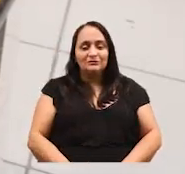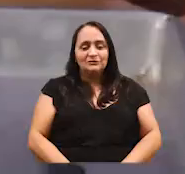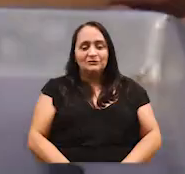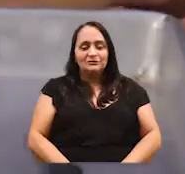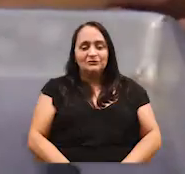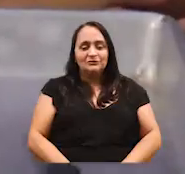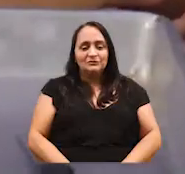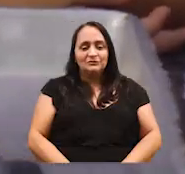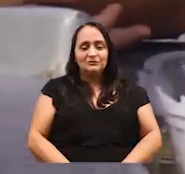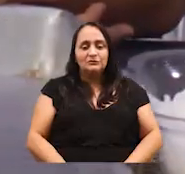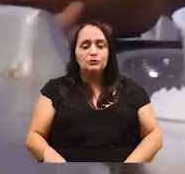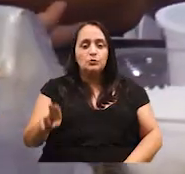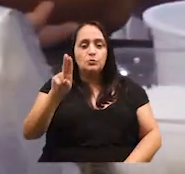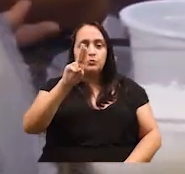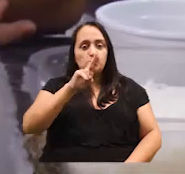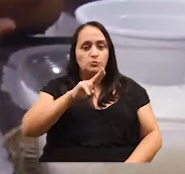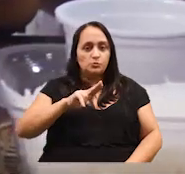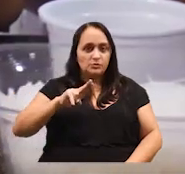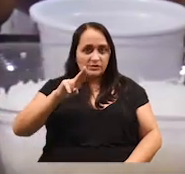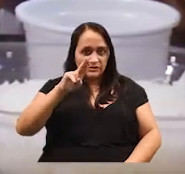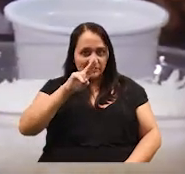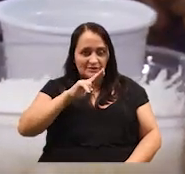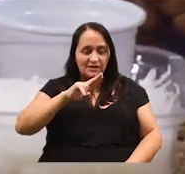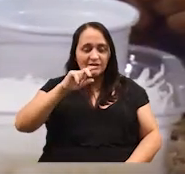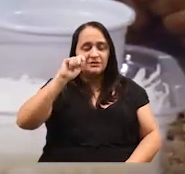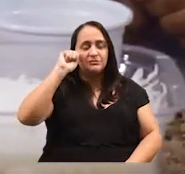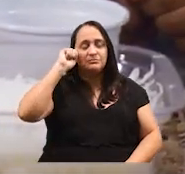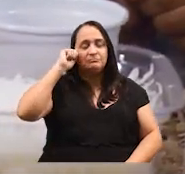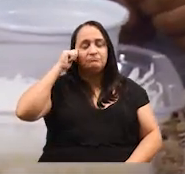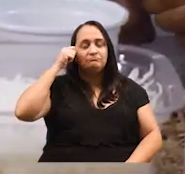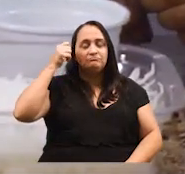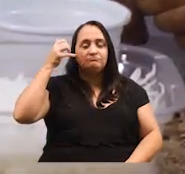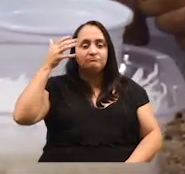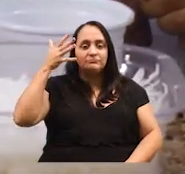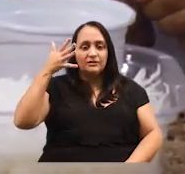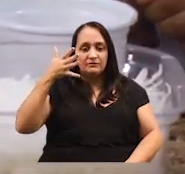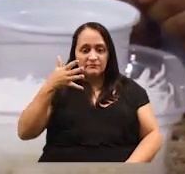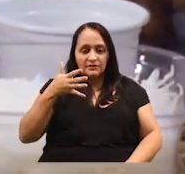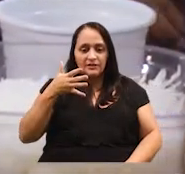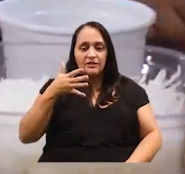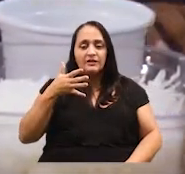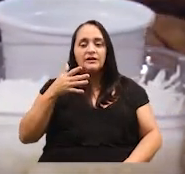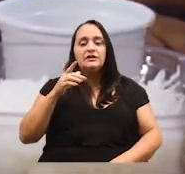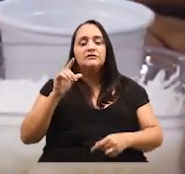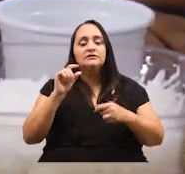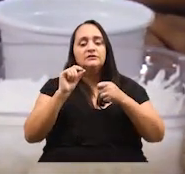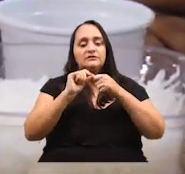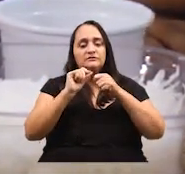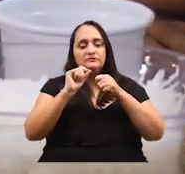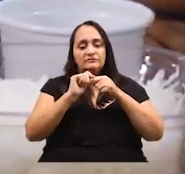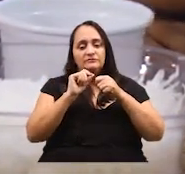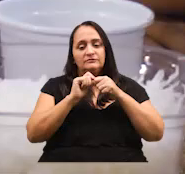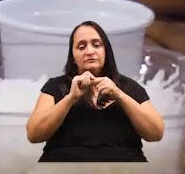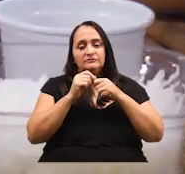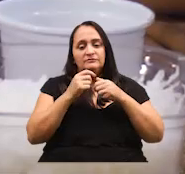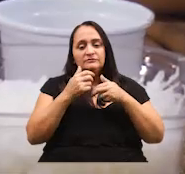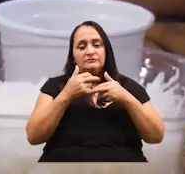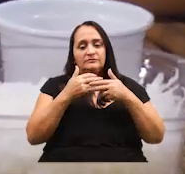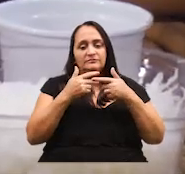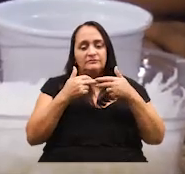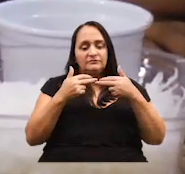Coco, usado por povos africanos no preparo de vários pratos,